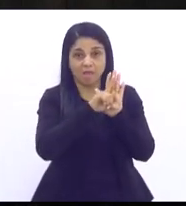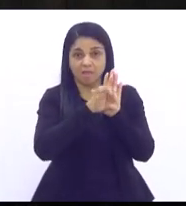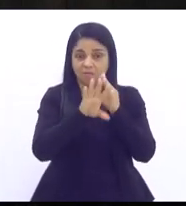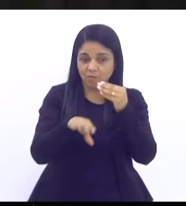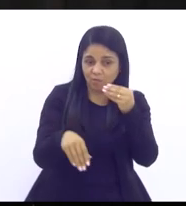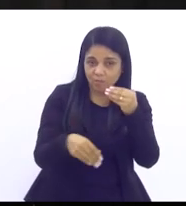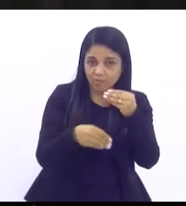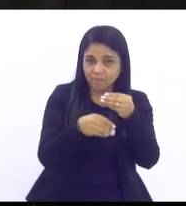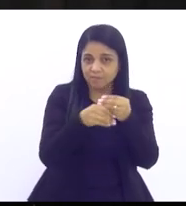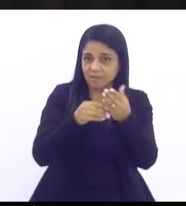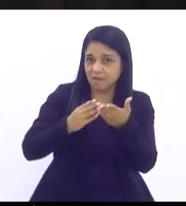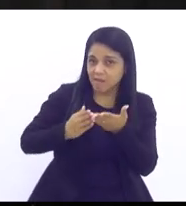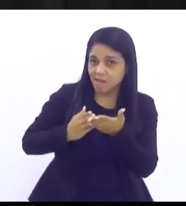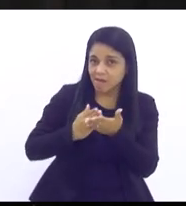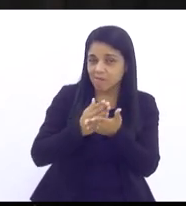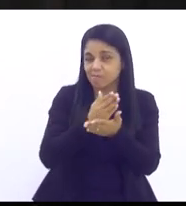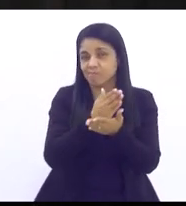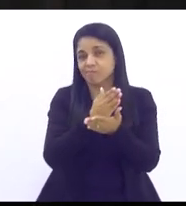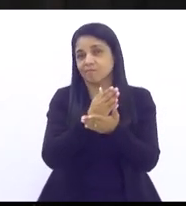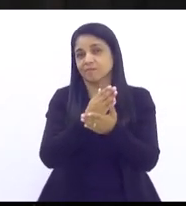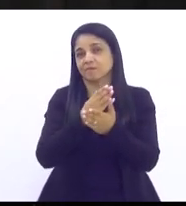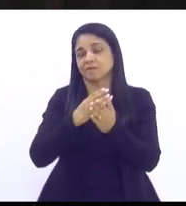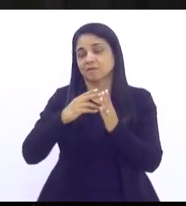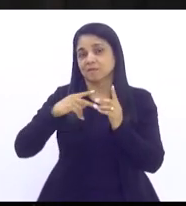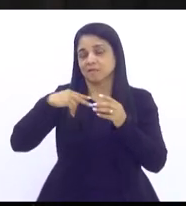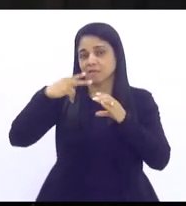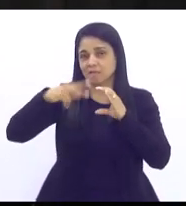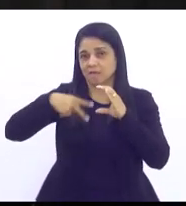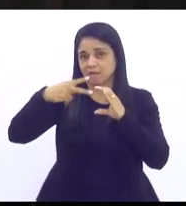aprovada no âmbito da Câmara